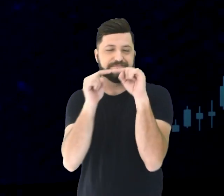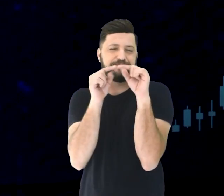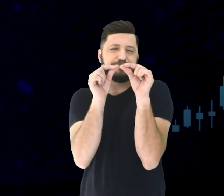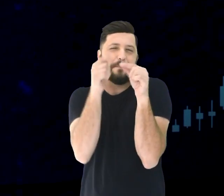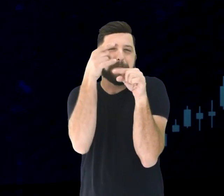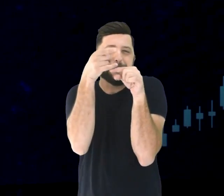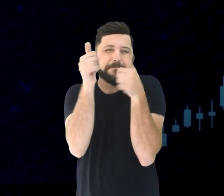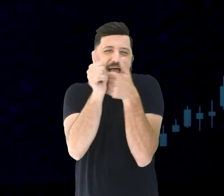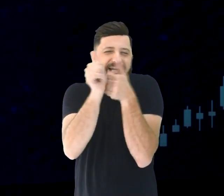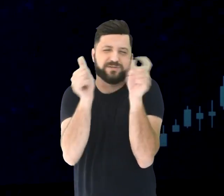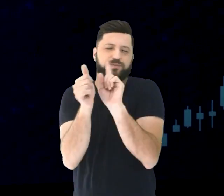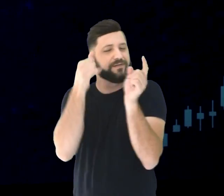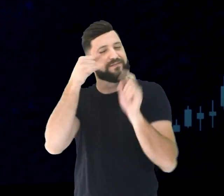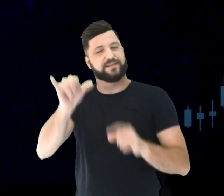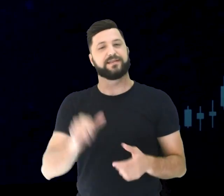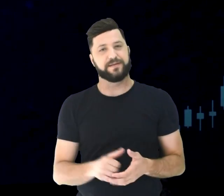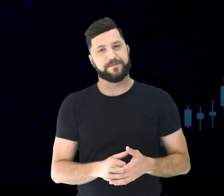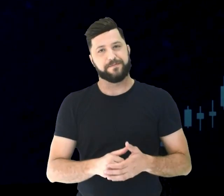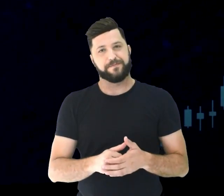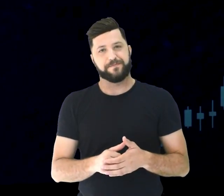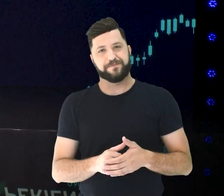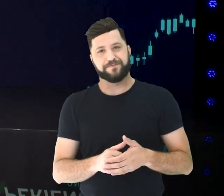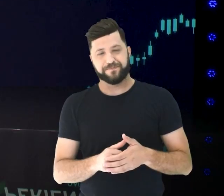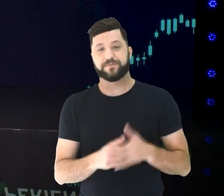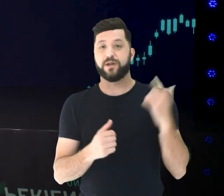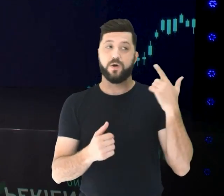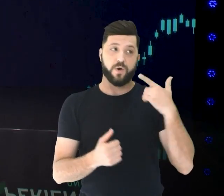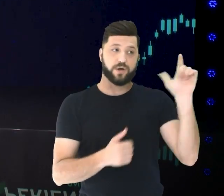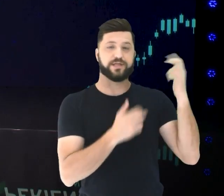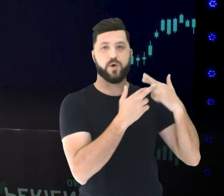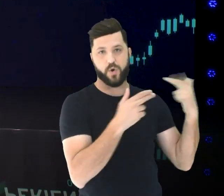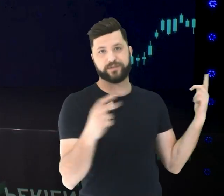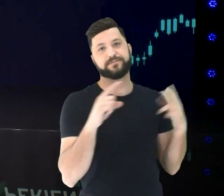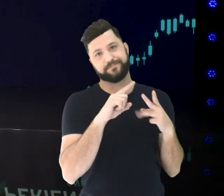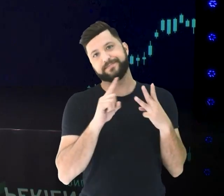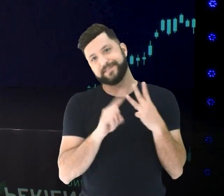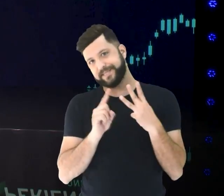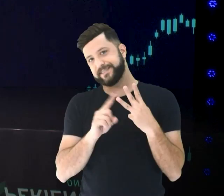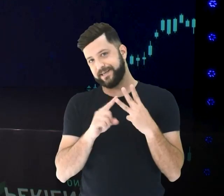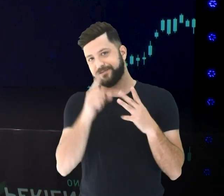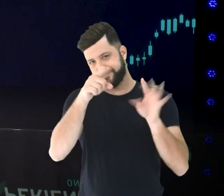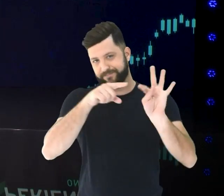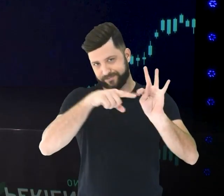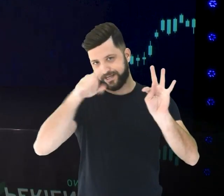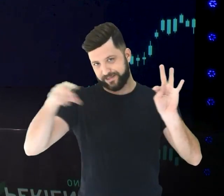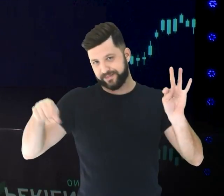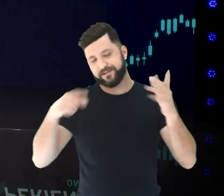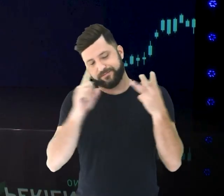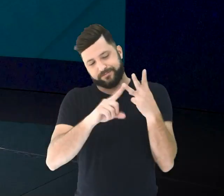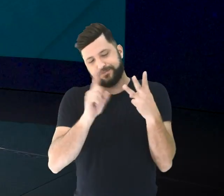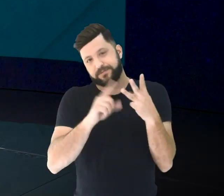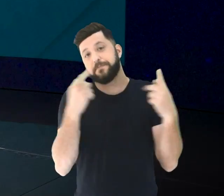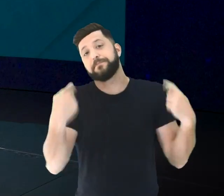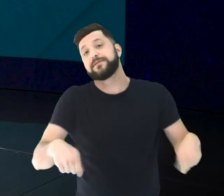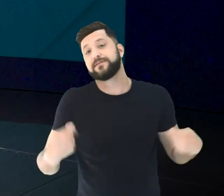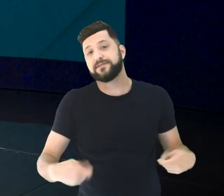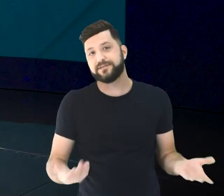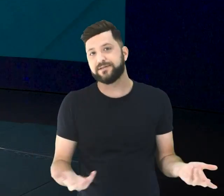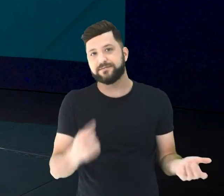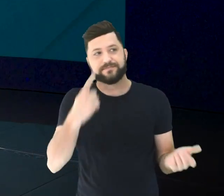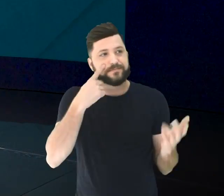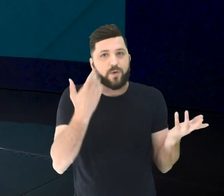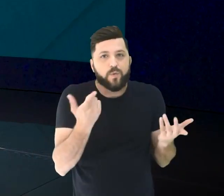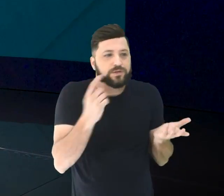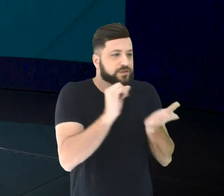tentativa de simular perna é muito baixo tá uma outra coisa terceira coisa obviamente quando a gente entra no trade a gente tem que saber aonde a gente